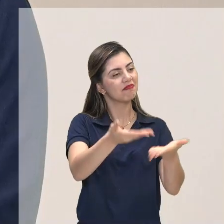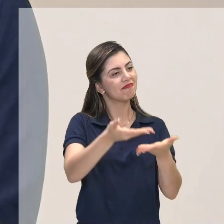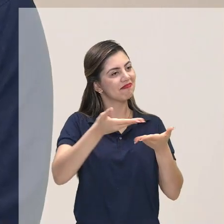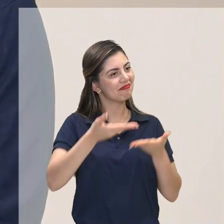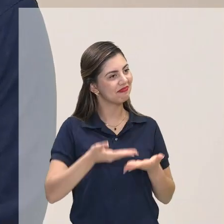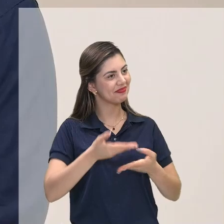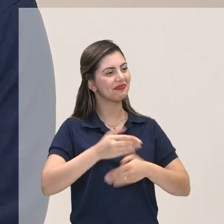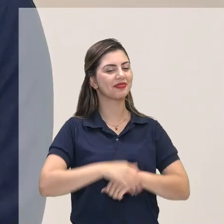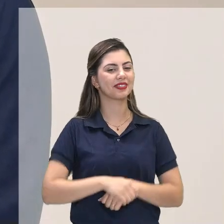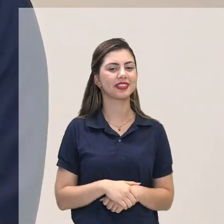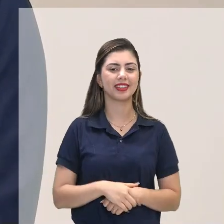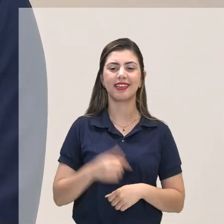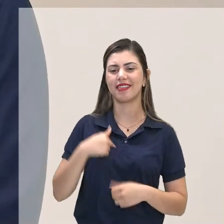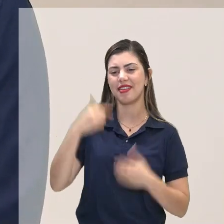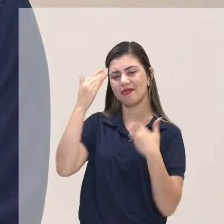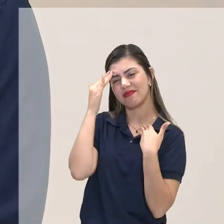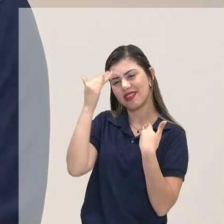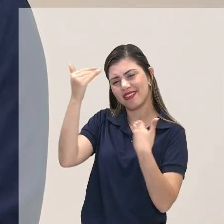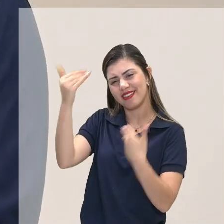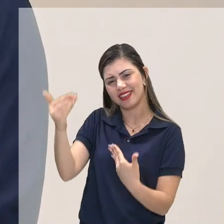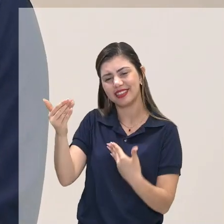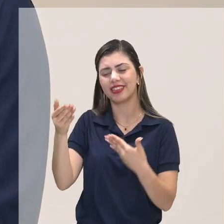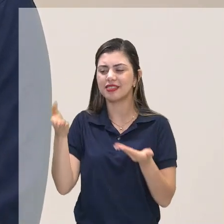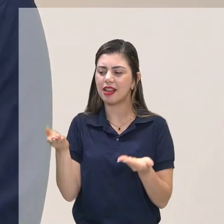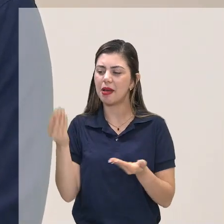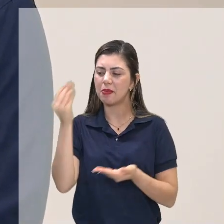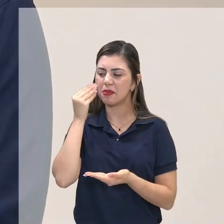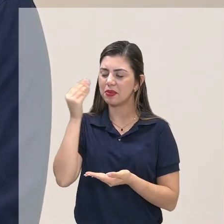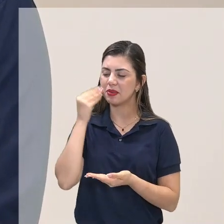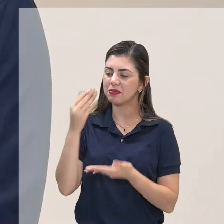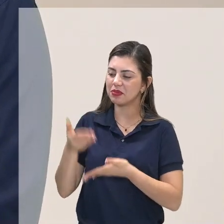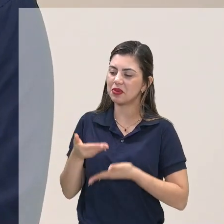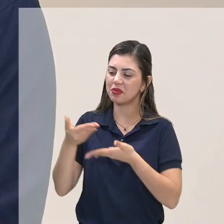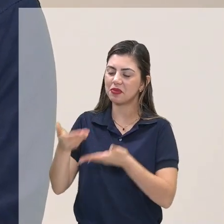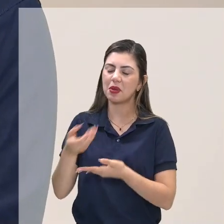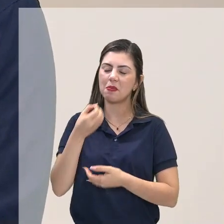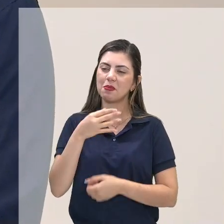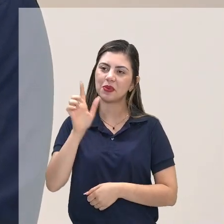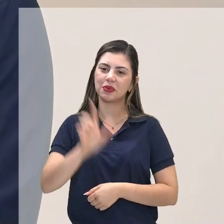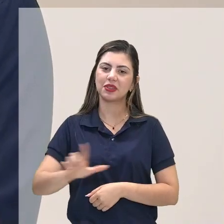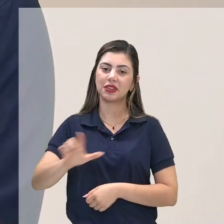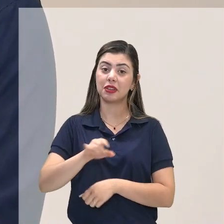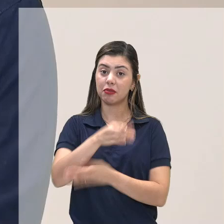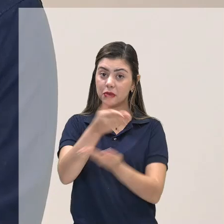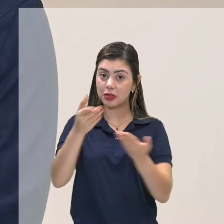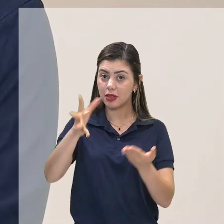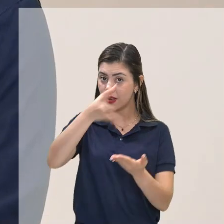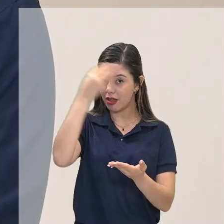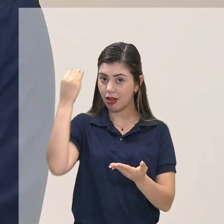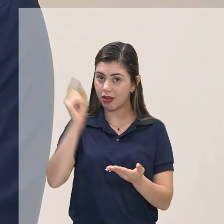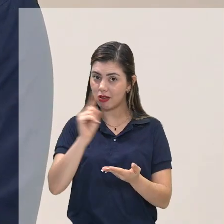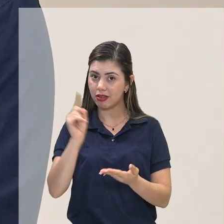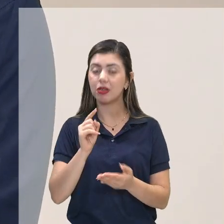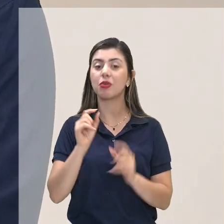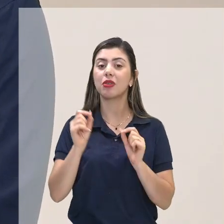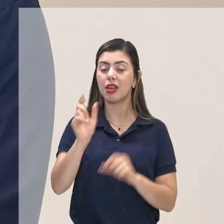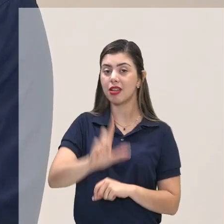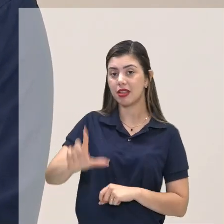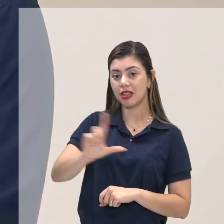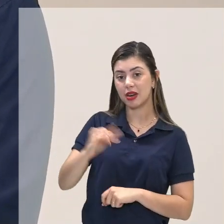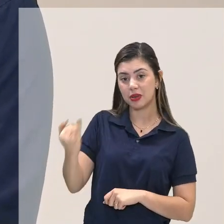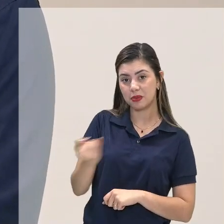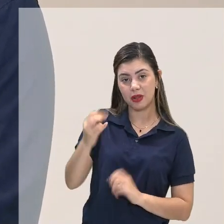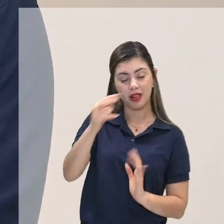bem-vindo. Eu que agradeço a oportunidade, é muito bom falar de literatura e você não esqueça, a literatura é importante, a leitura